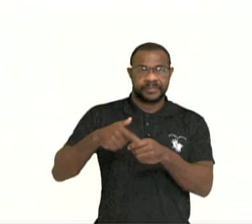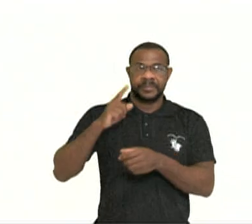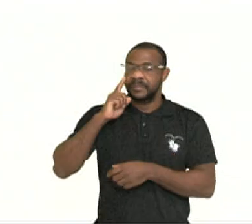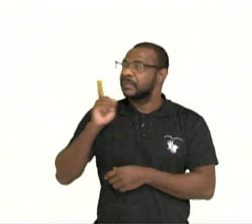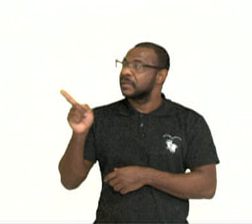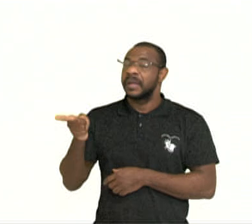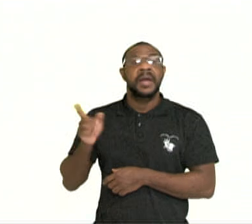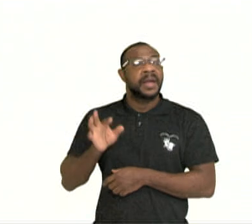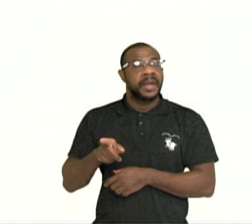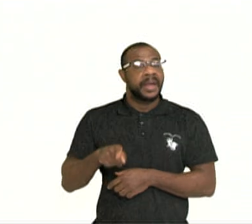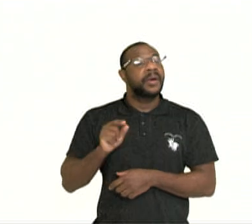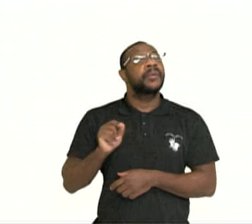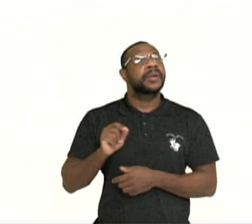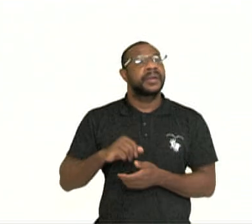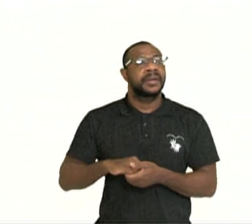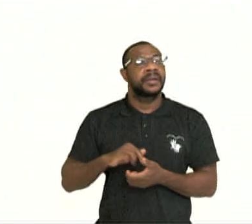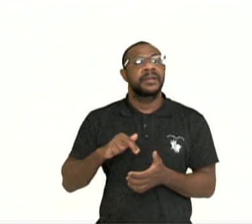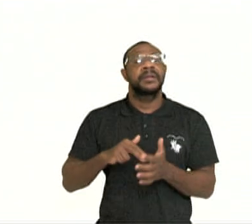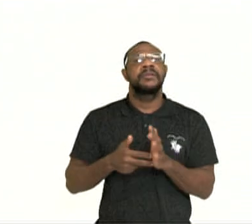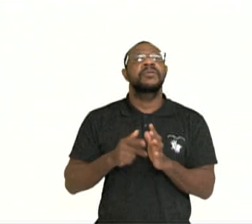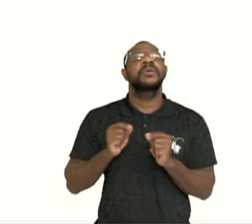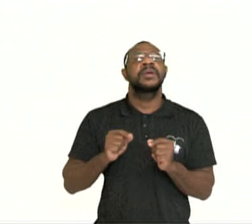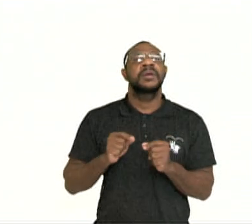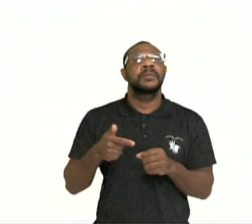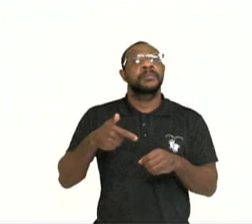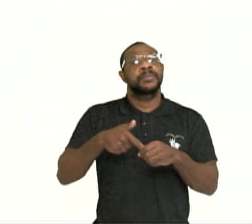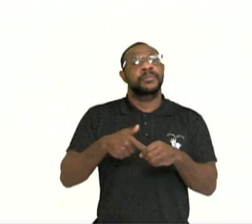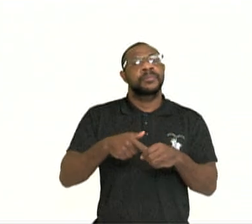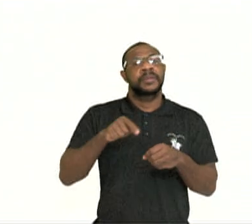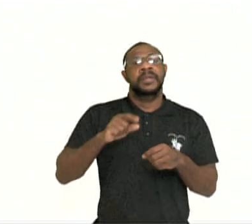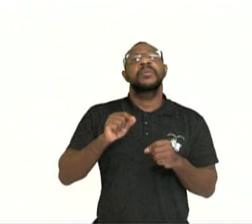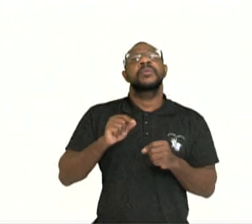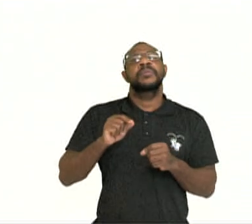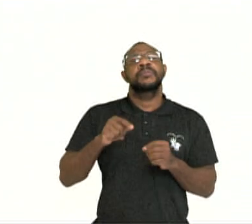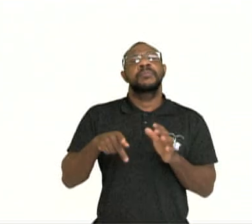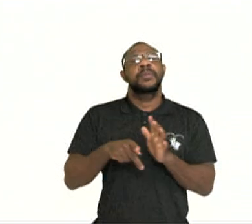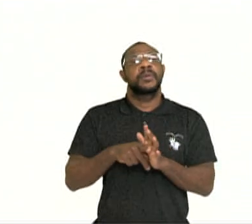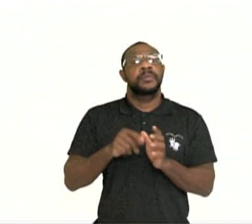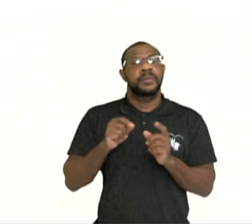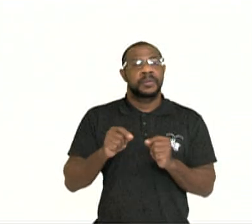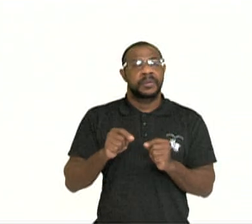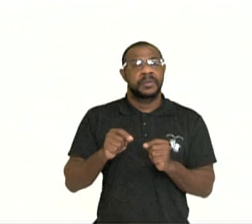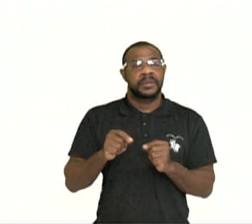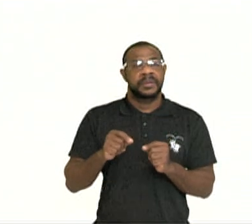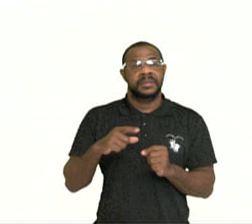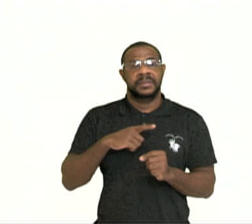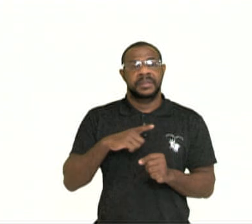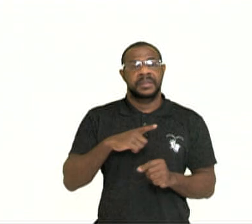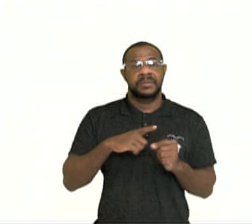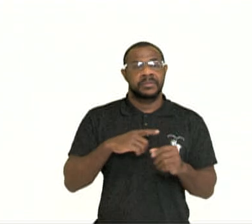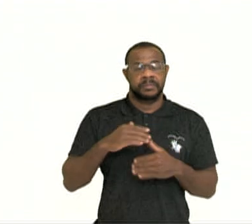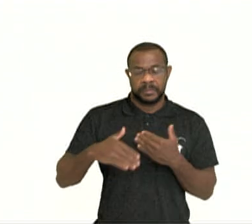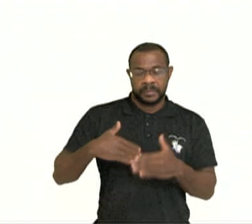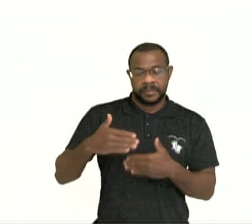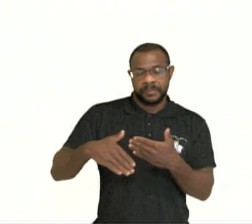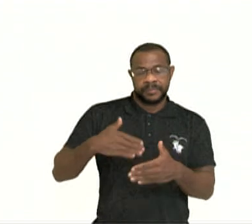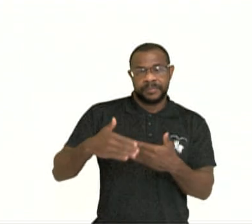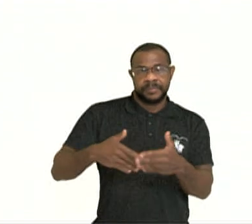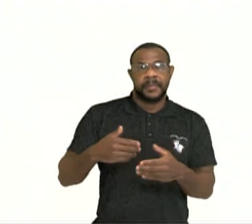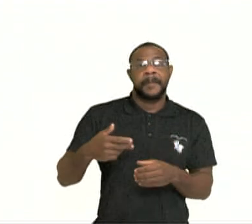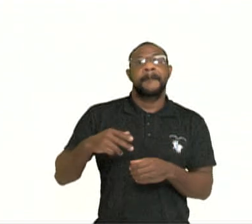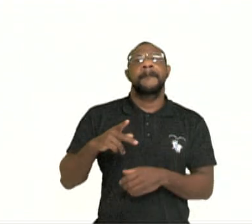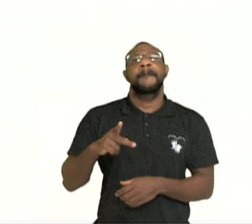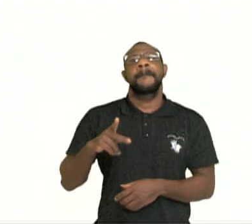justamente referência ao quê? Aos combustíveis que são derivados e que são obtidos a partir do processo de refino do